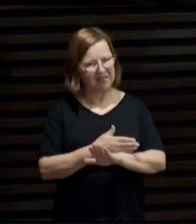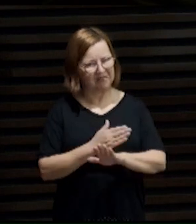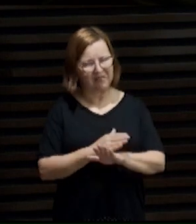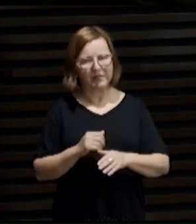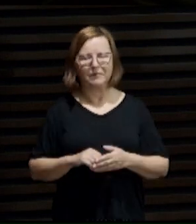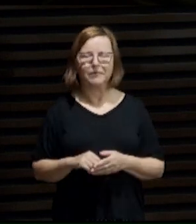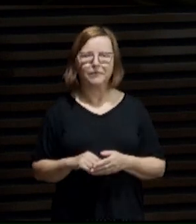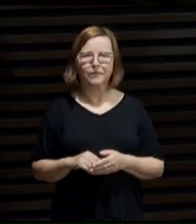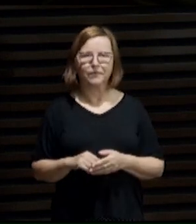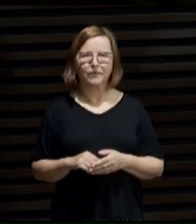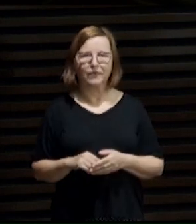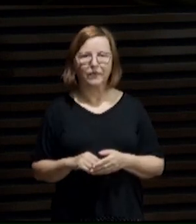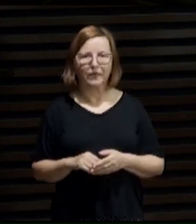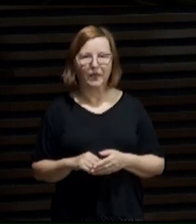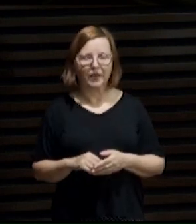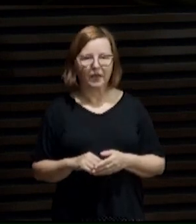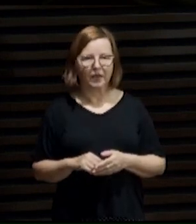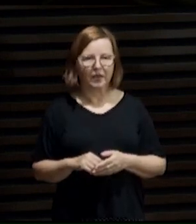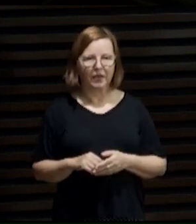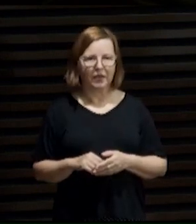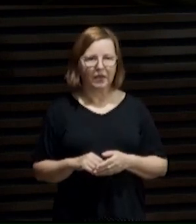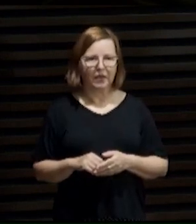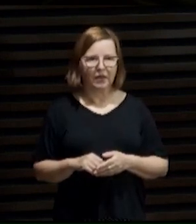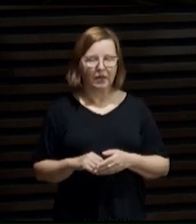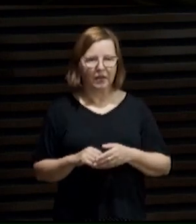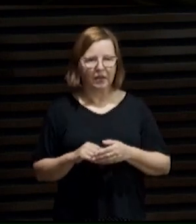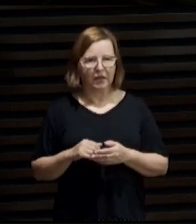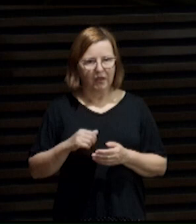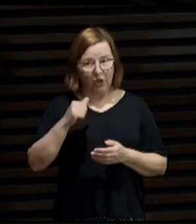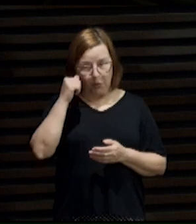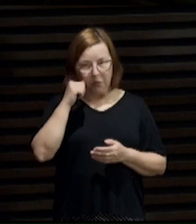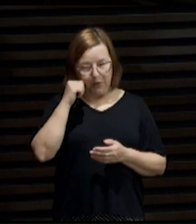Mulheres que já perderam seus maridos dariam tudo para ter essa cena de novo.